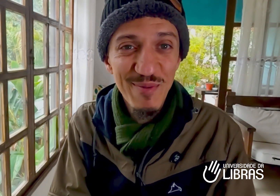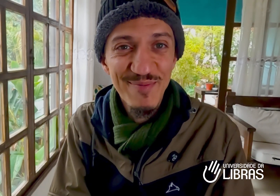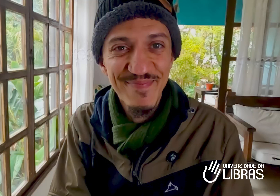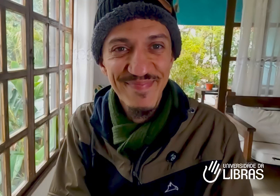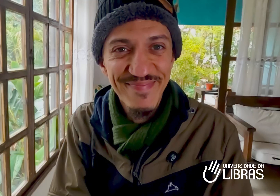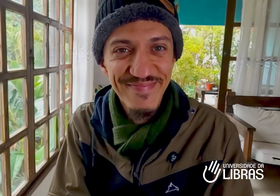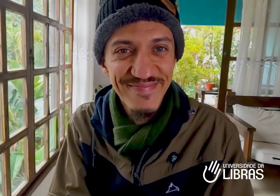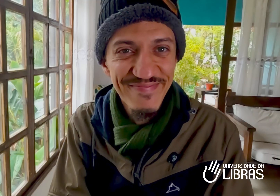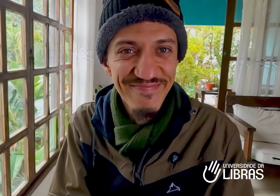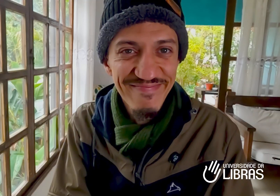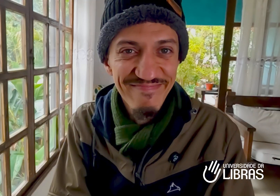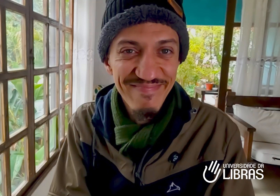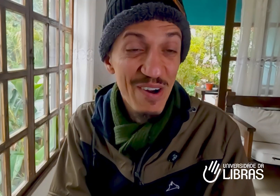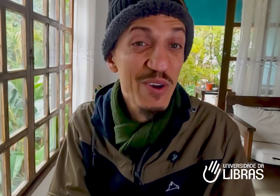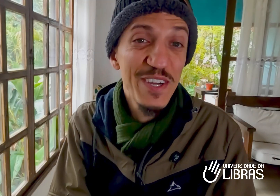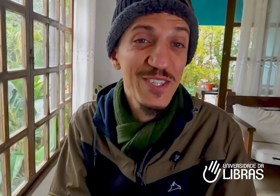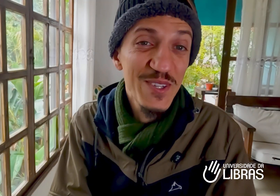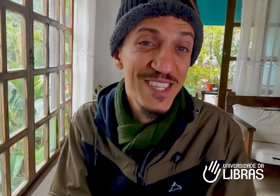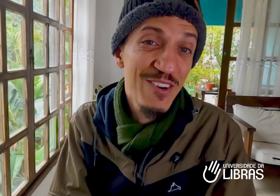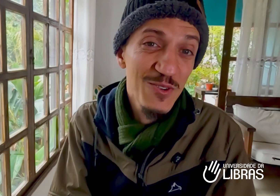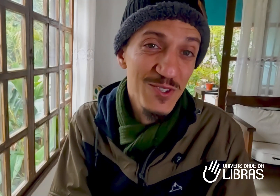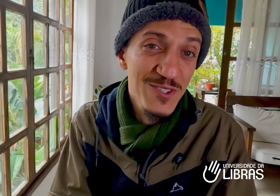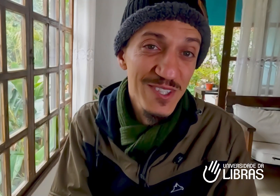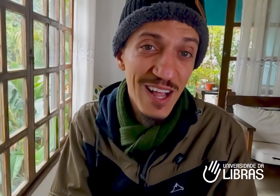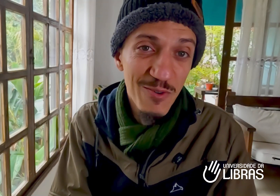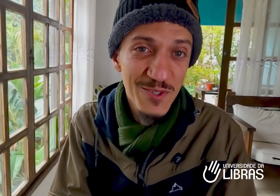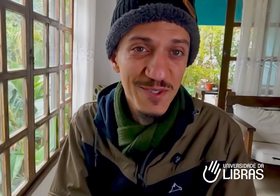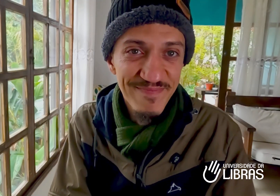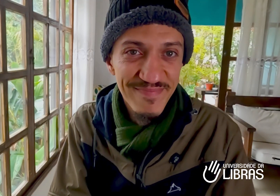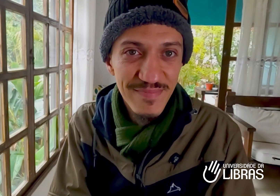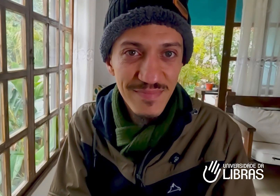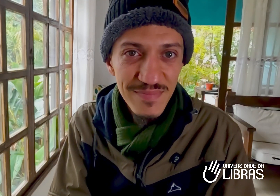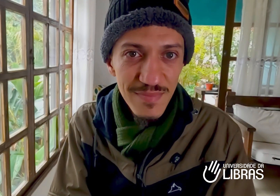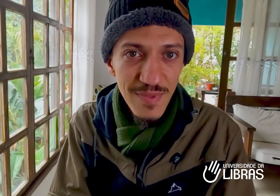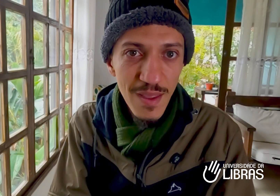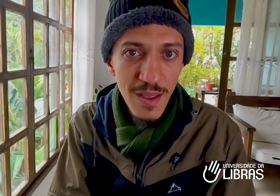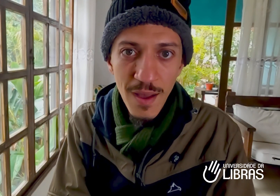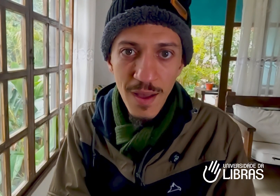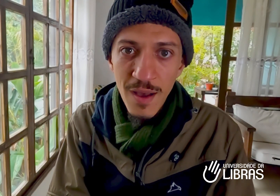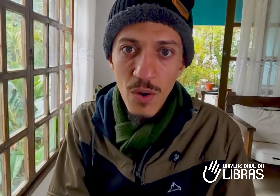comigo. É o que eu vejo acontecendo com os nossos alunos.